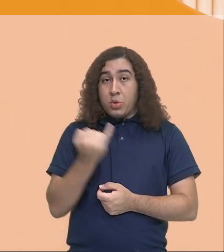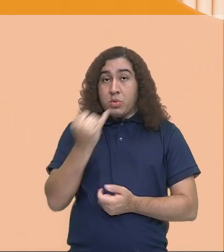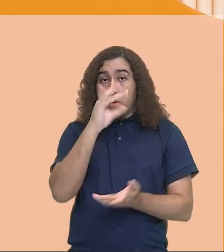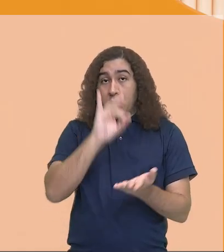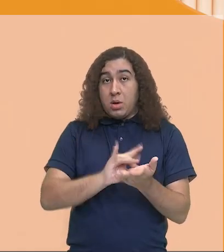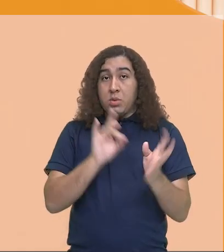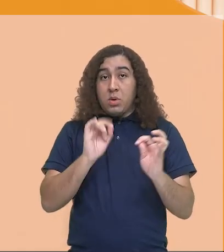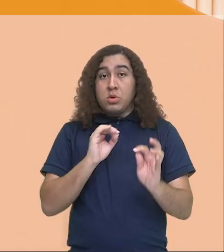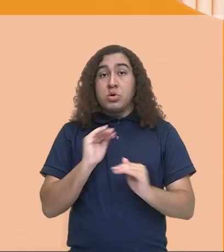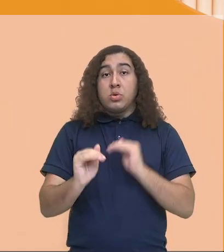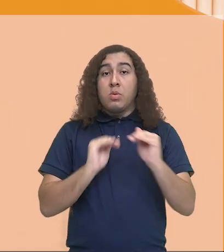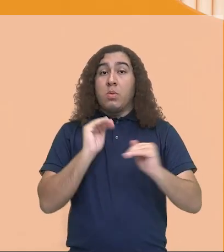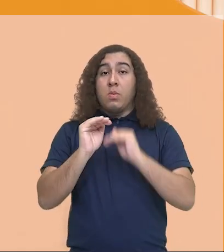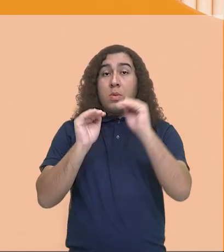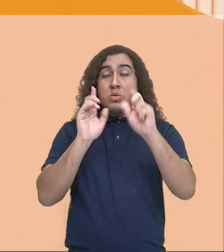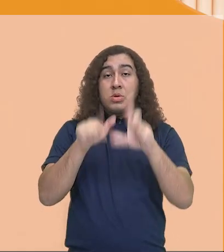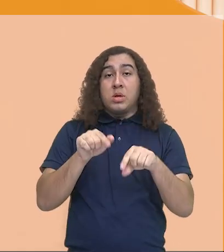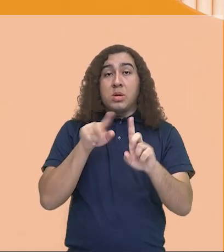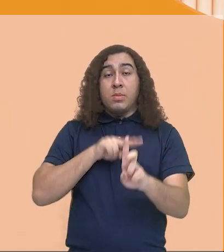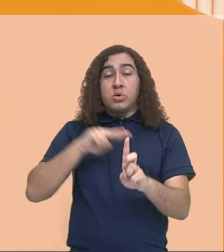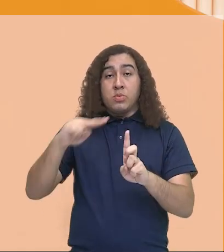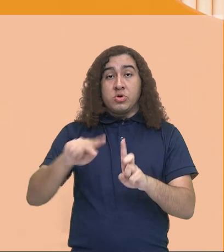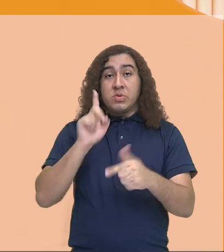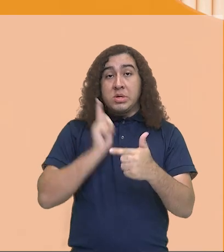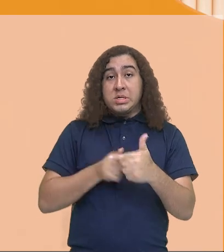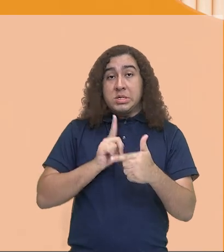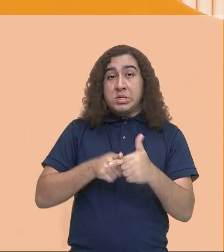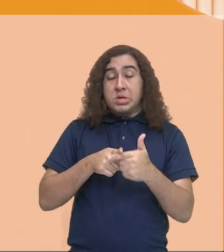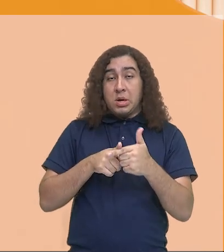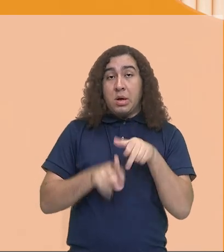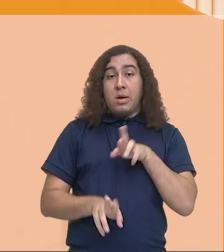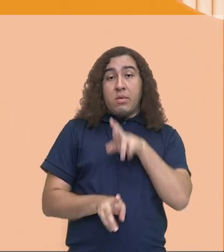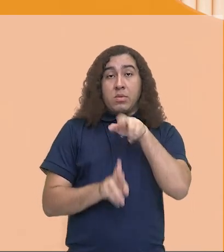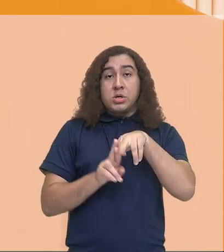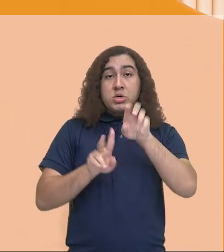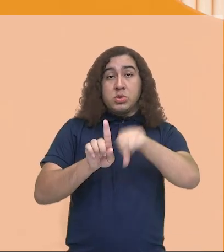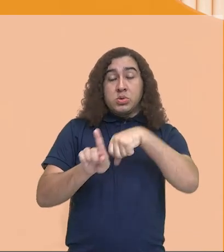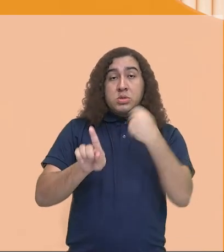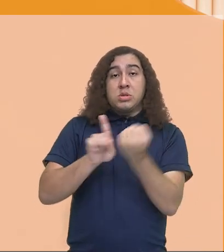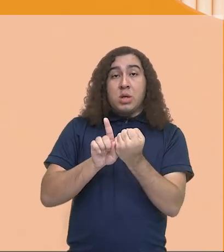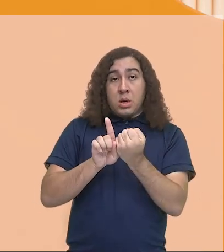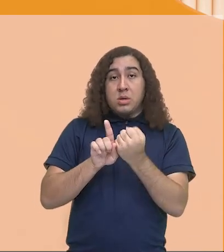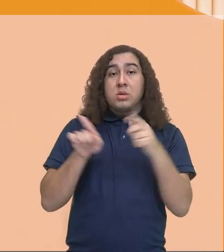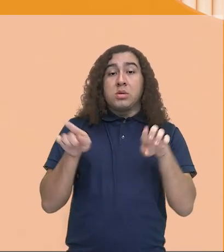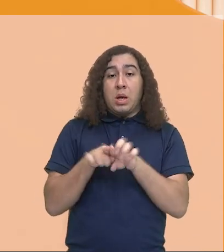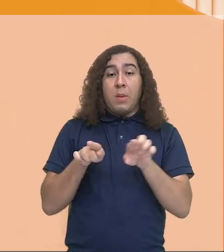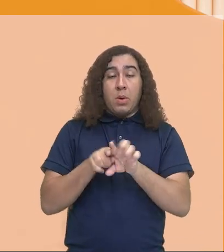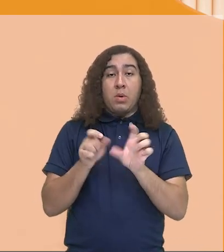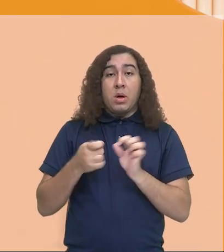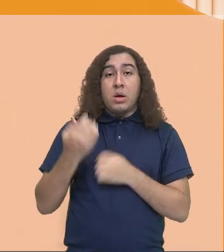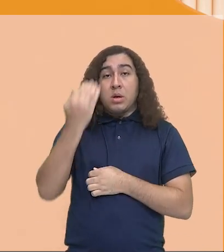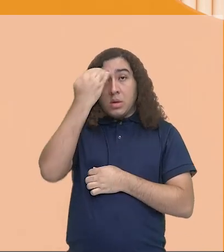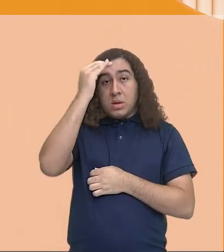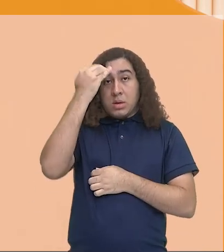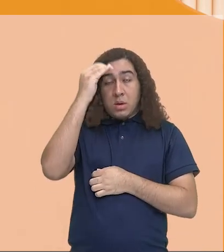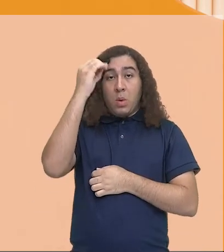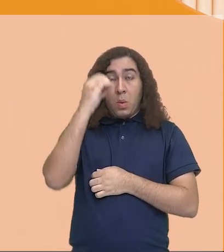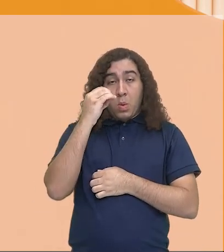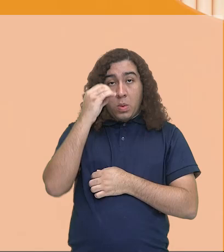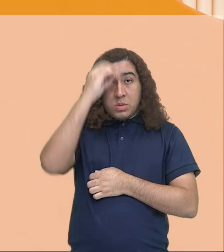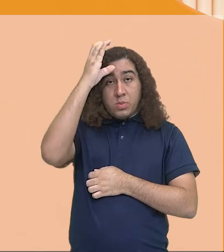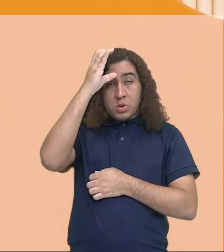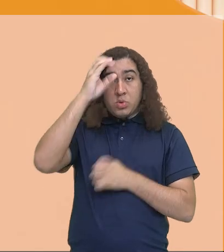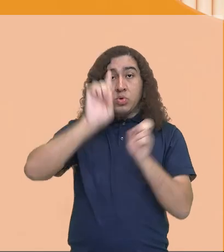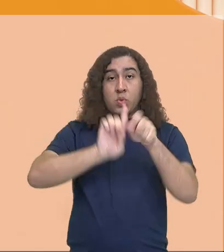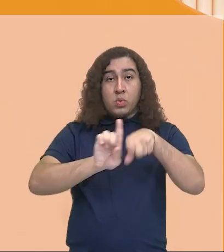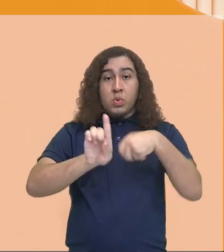para o desenvolvimento desse olhar crítico sobre a sociedade a partir de conhecimentos sociológicos. E